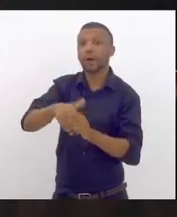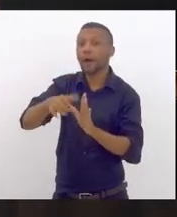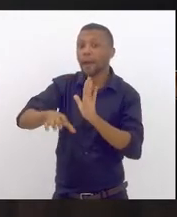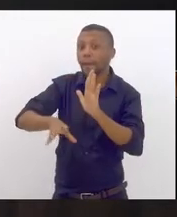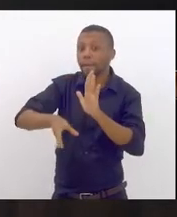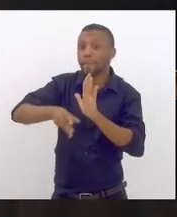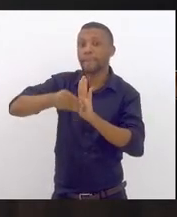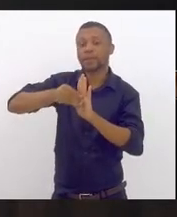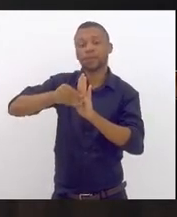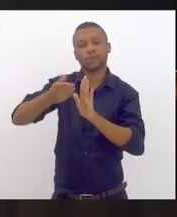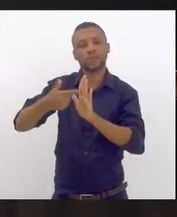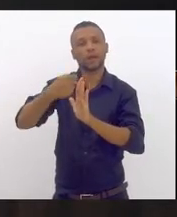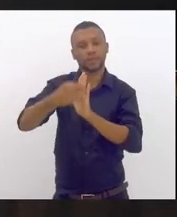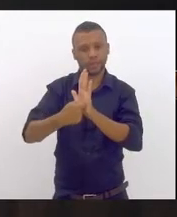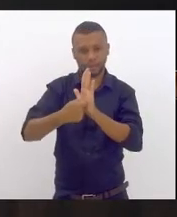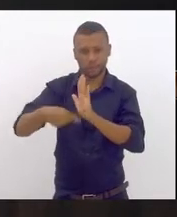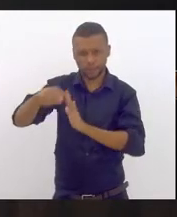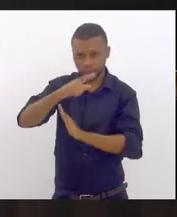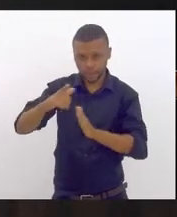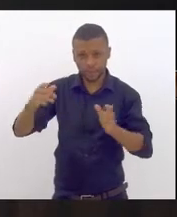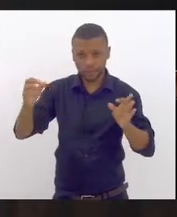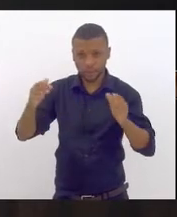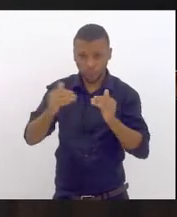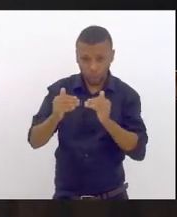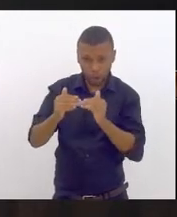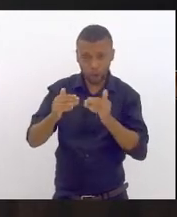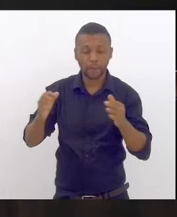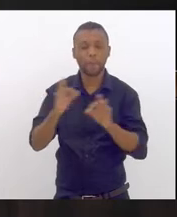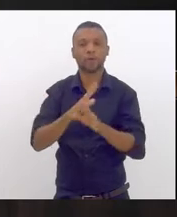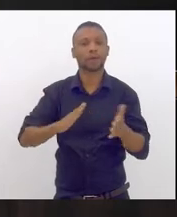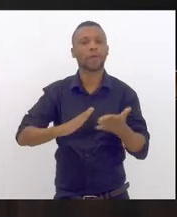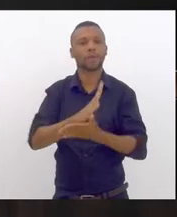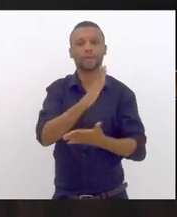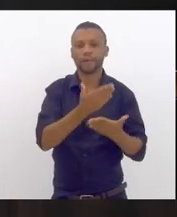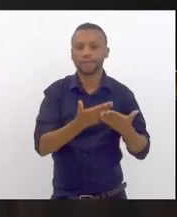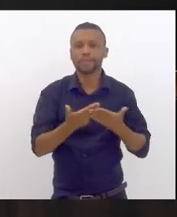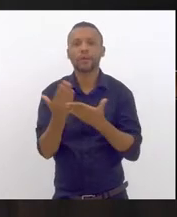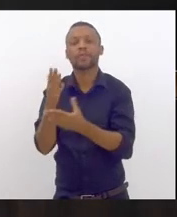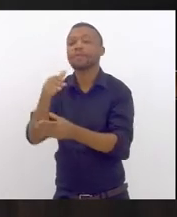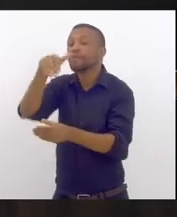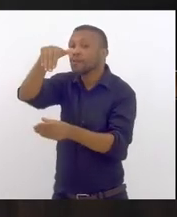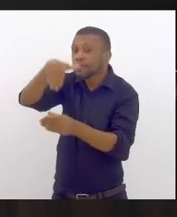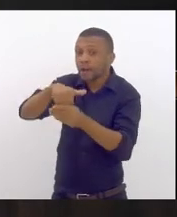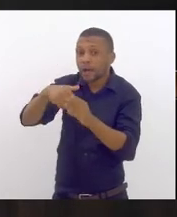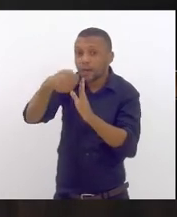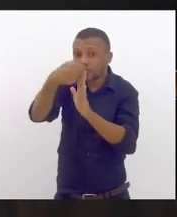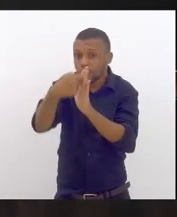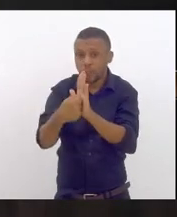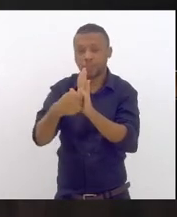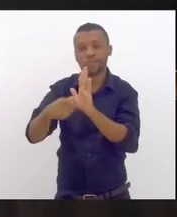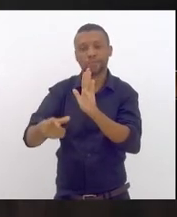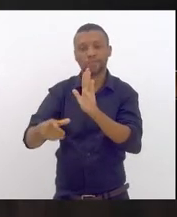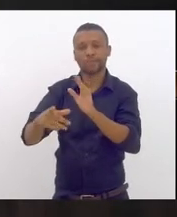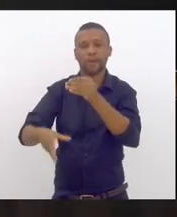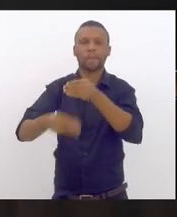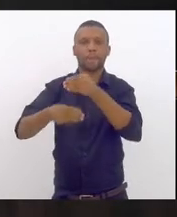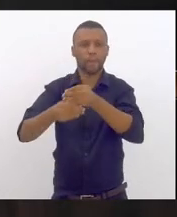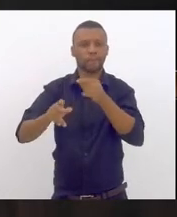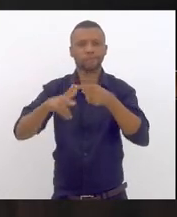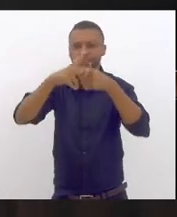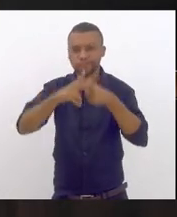Os senhores que aprovam, permaneçam que estão. Aprovado. Em votação, a redação do vencido assim emendado. Os senhores que aprovam, permaneçam como